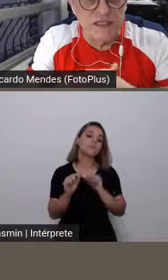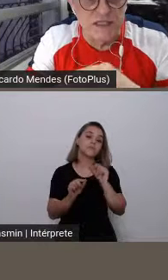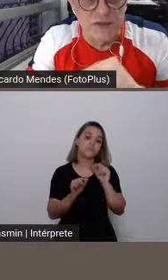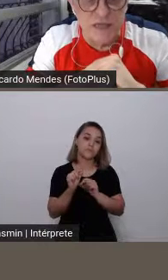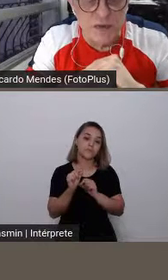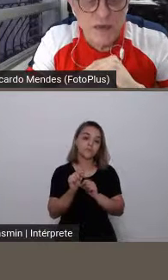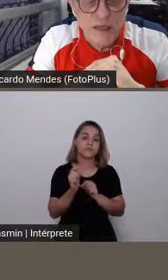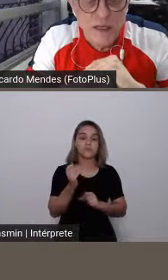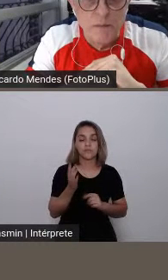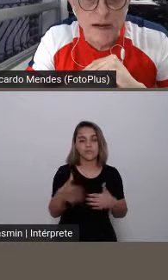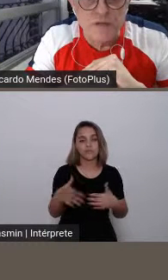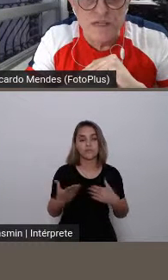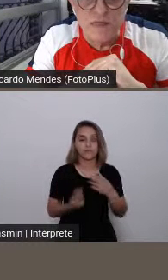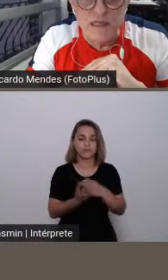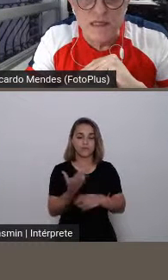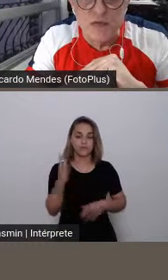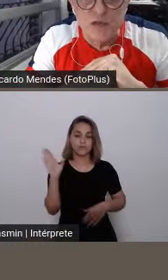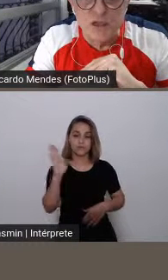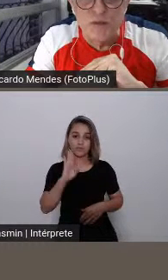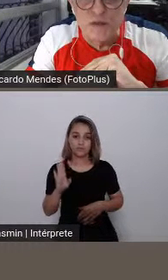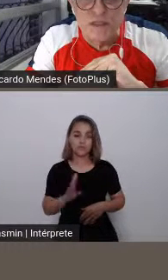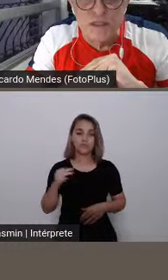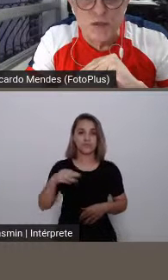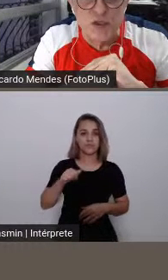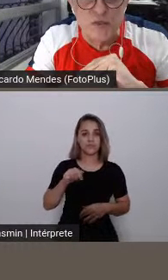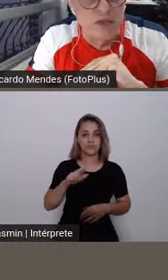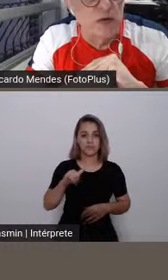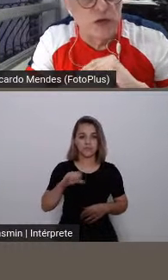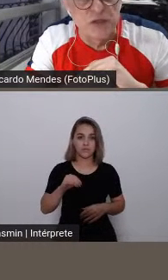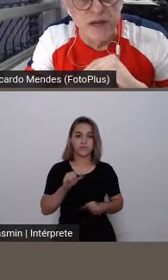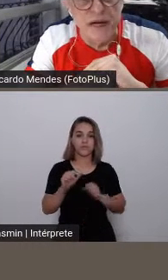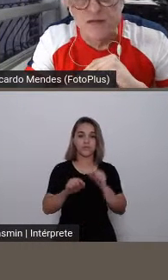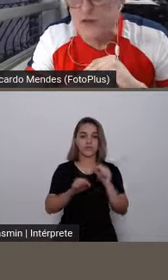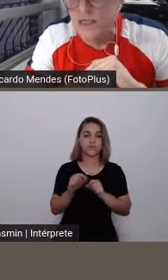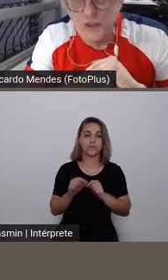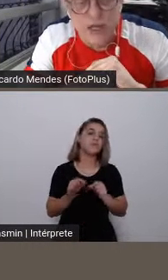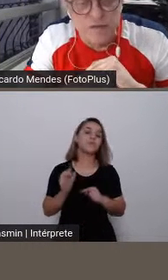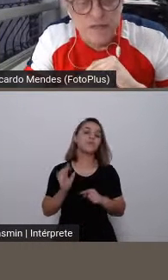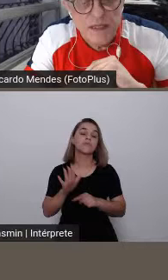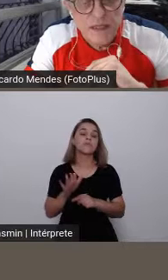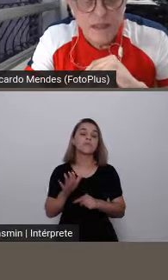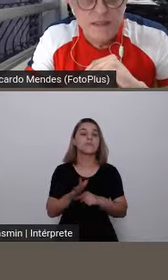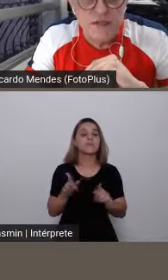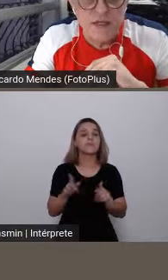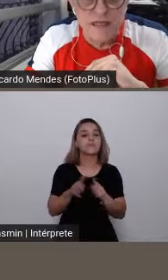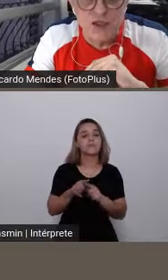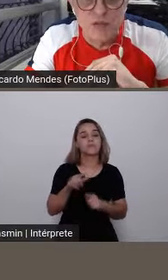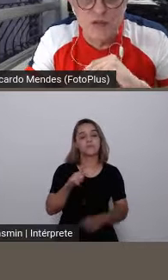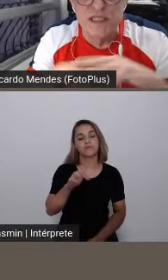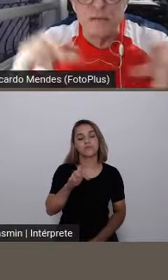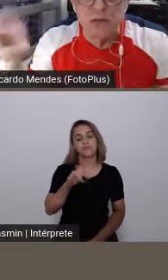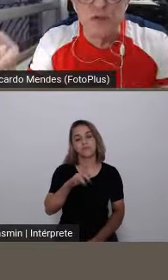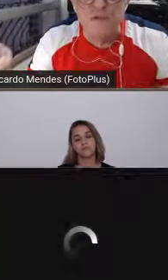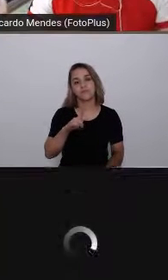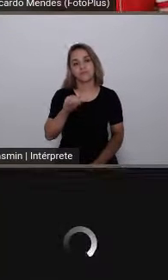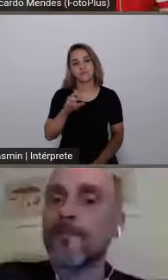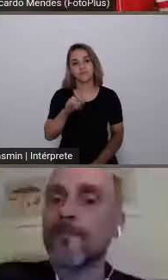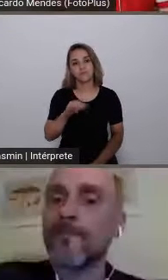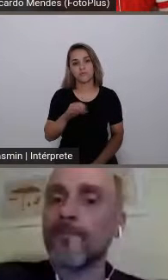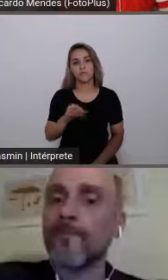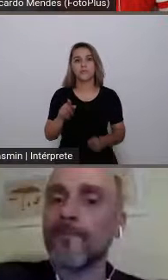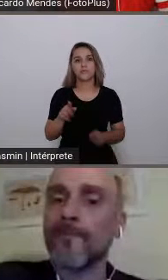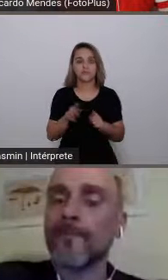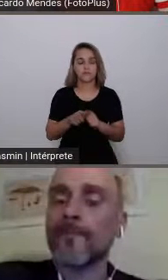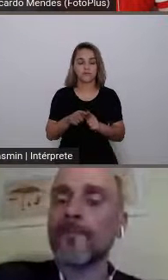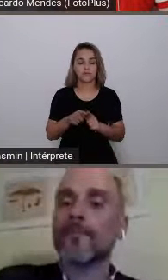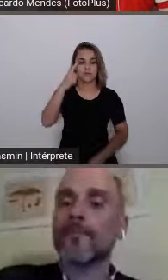Sob tal consciência nacional, Mário faz preleção de contribuições anteriores como Gregório de Matos ou Castro Alves, identificadas como sempre um